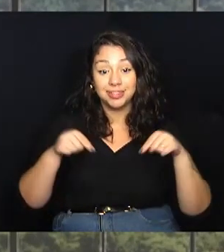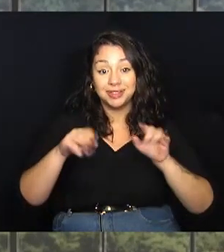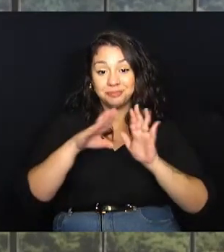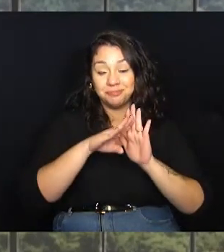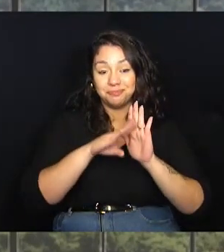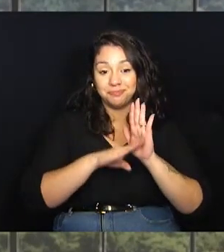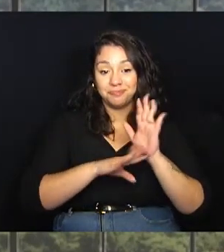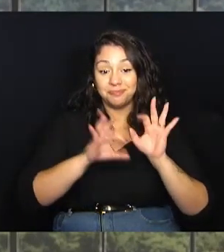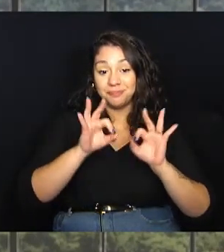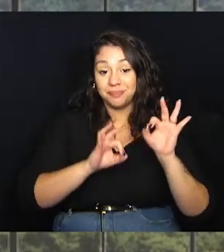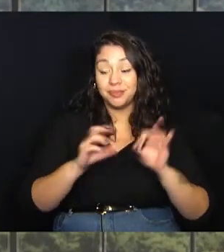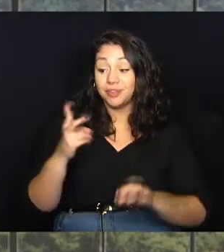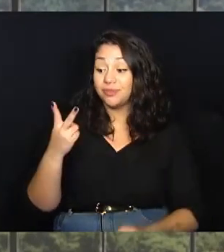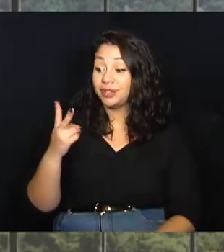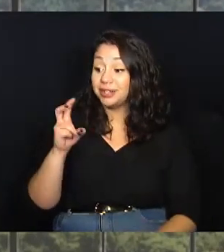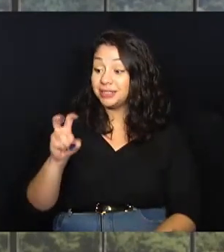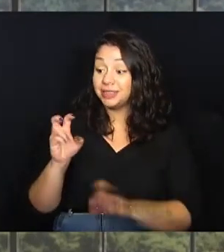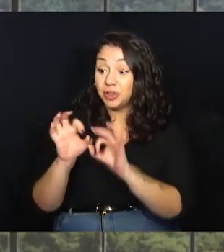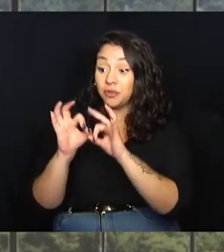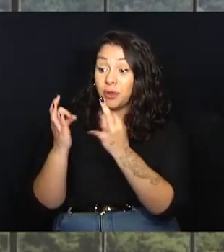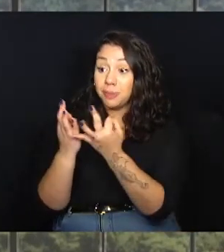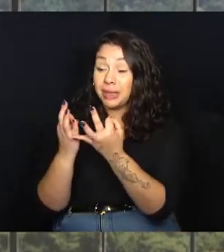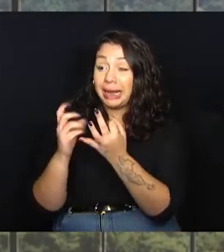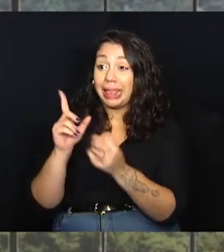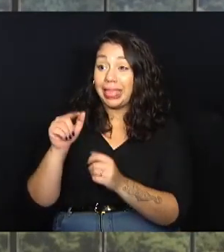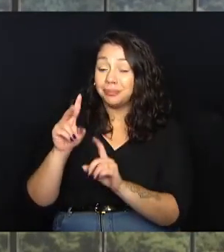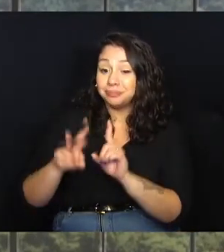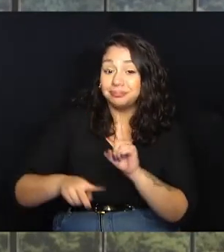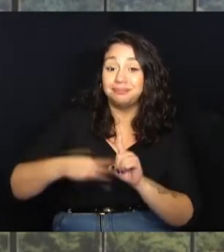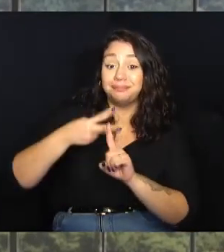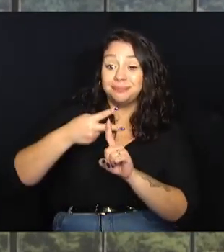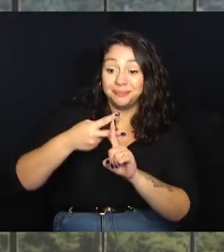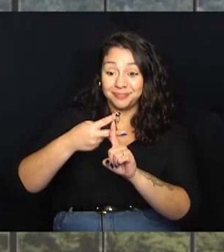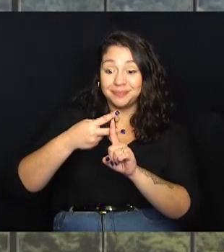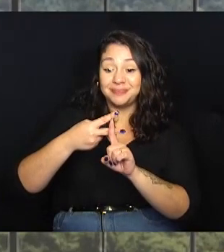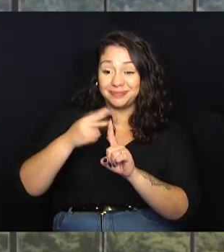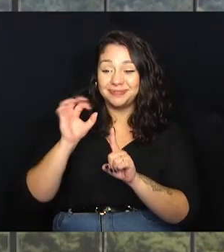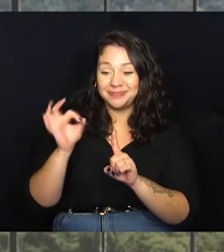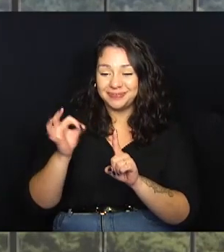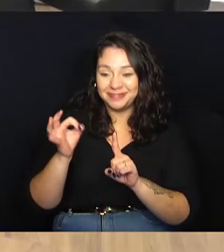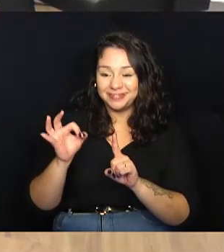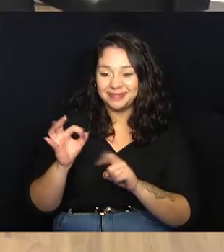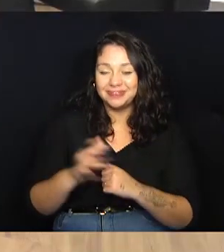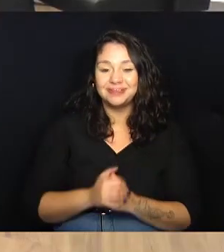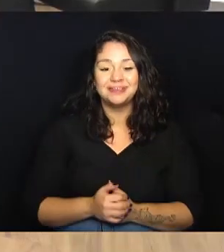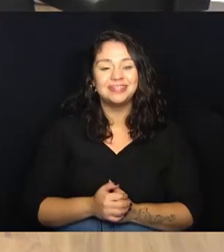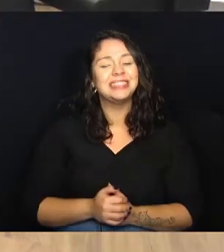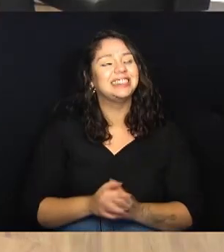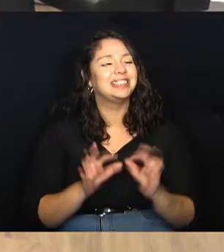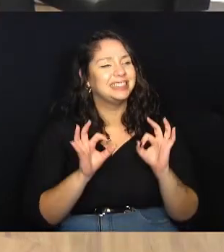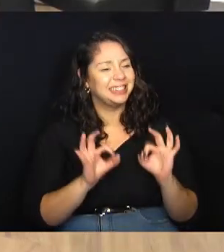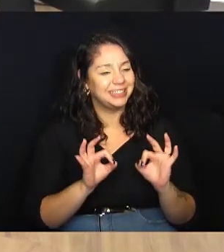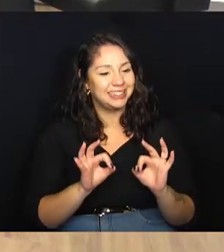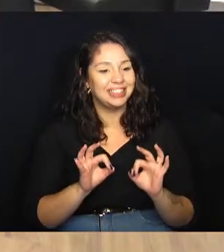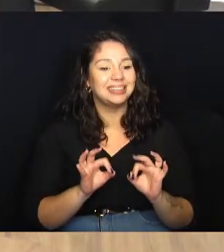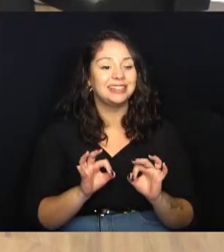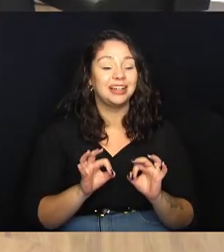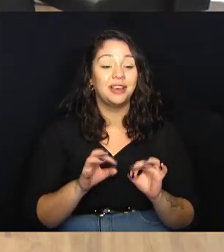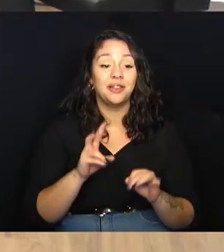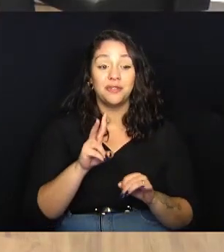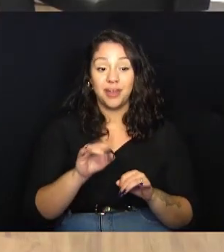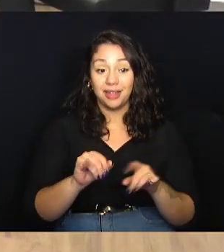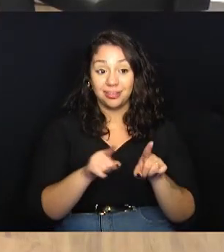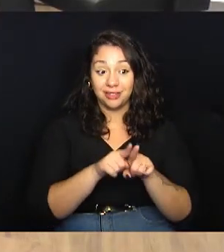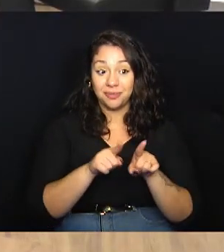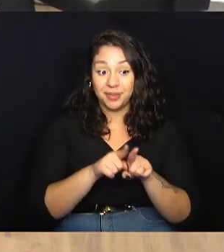essas 25 famílias se multipliquem pelo menos o dobro, né, vereadora? Certeza. Tanto que a senhora vai fazer, inclusive, aí